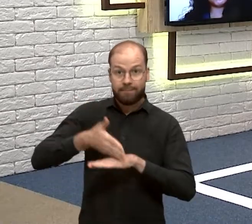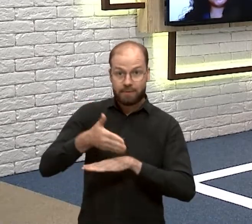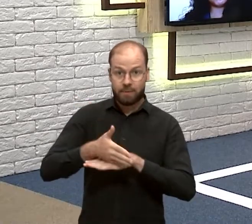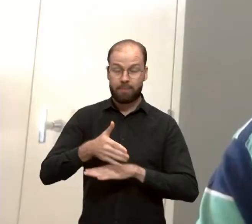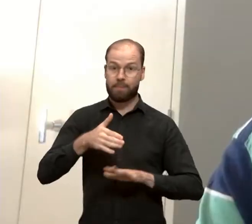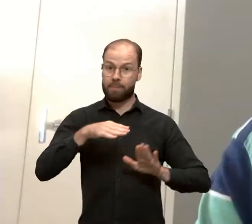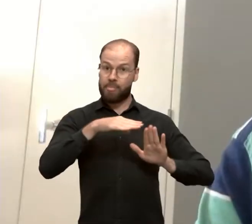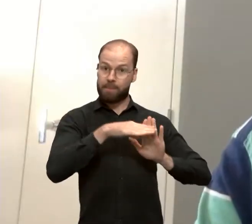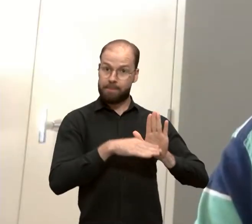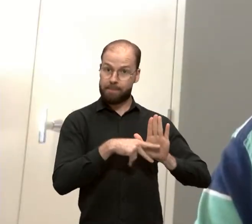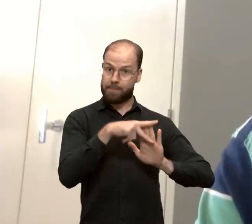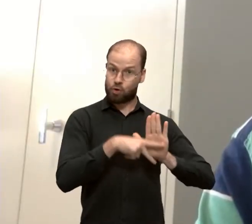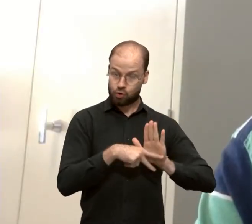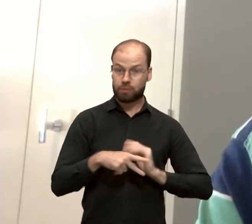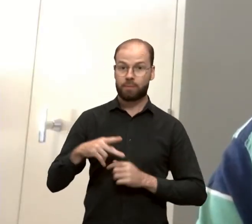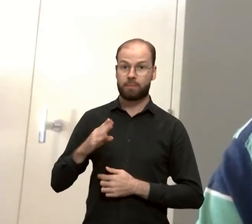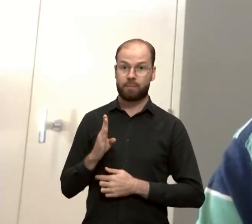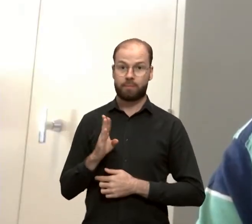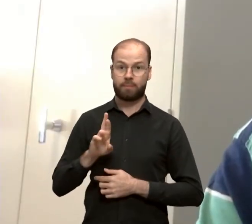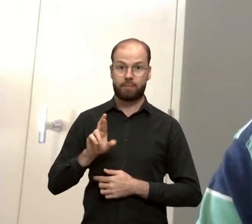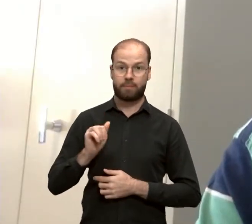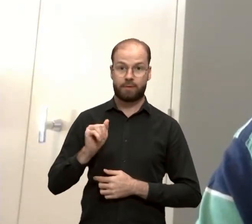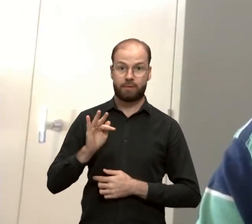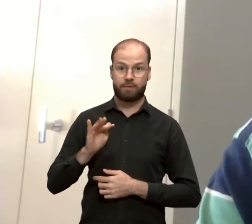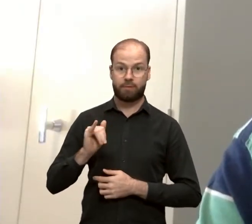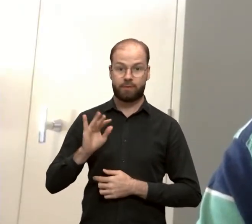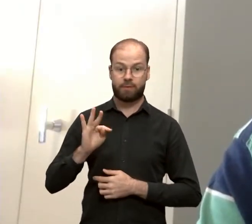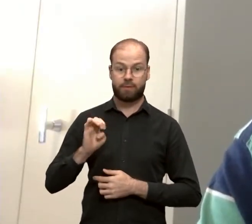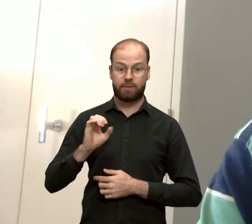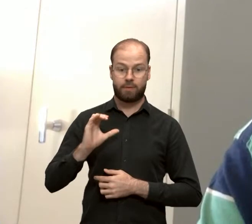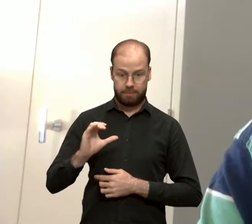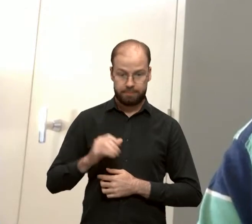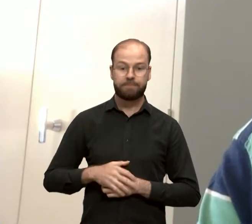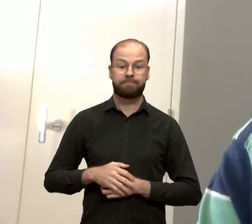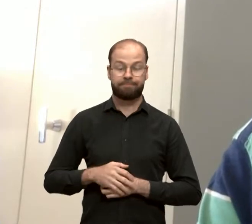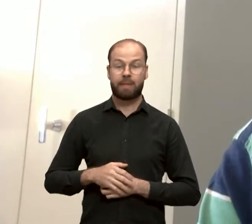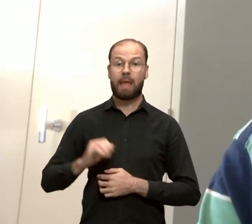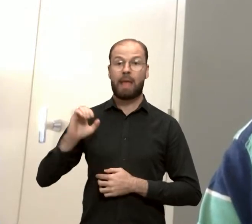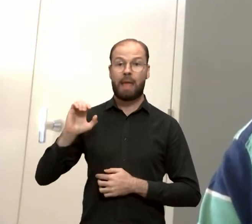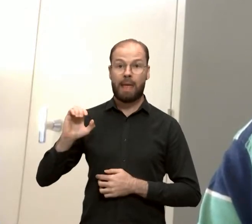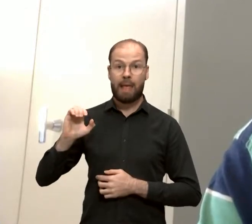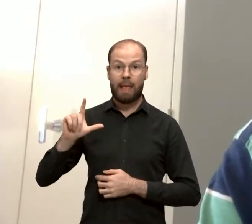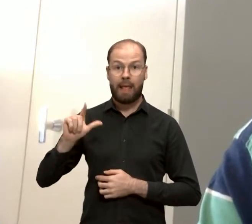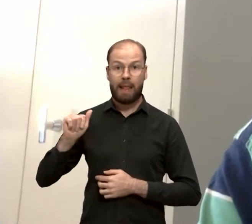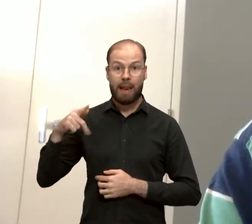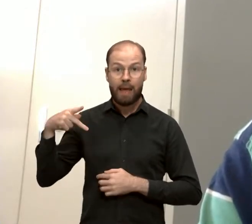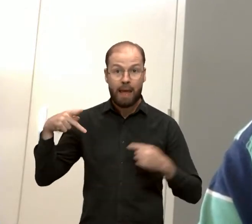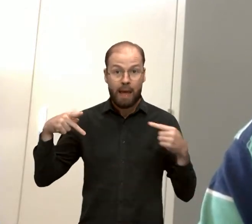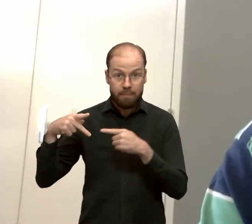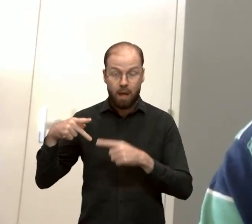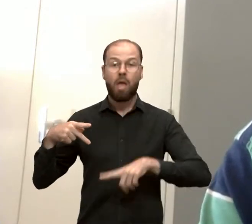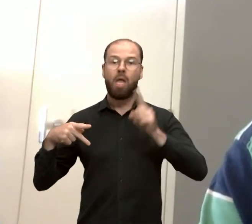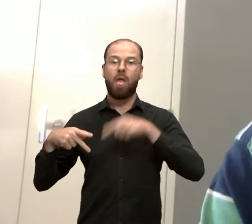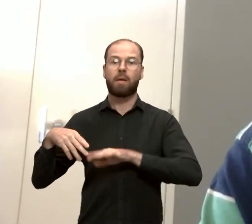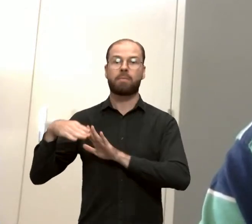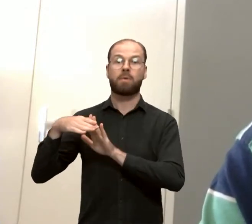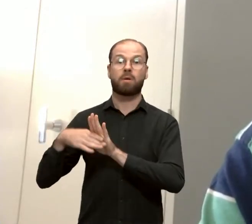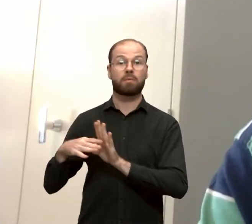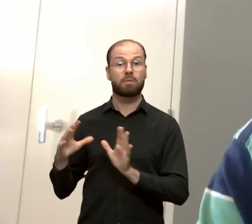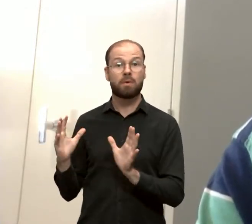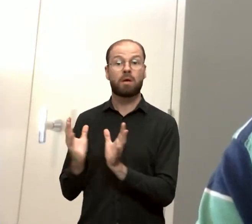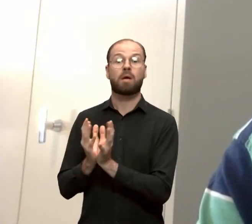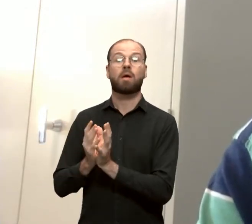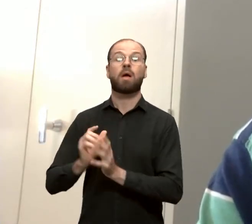Brafitec, né? O ELAP é um programa que faz parte do Canadá. Na